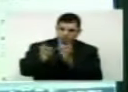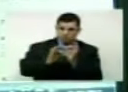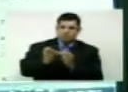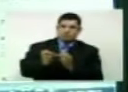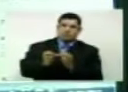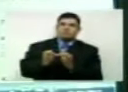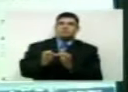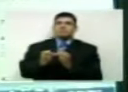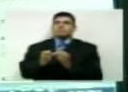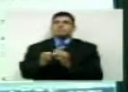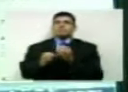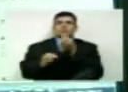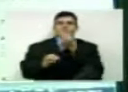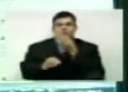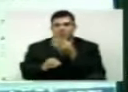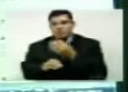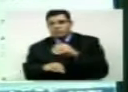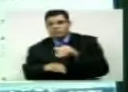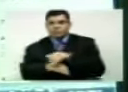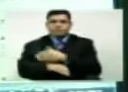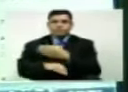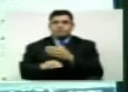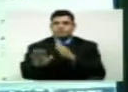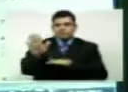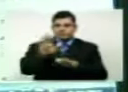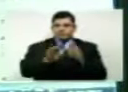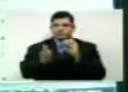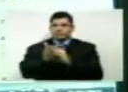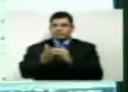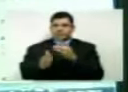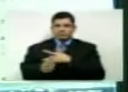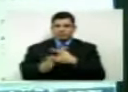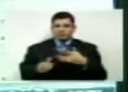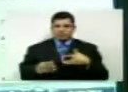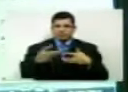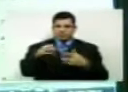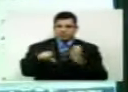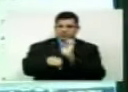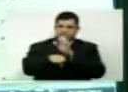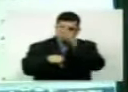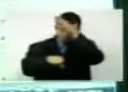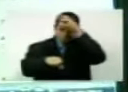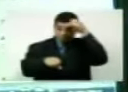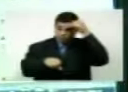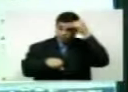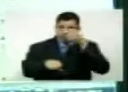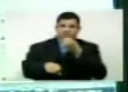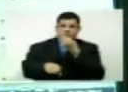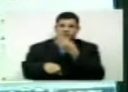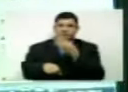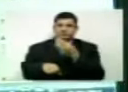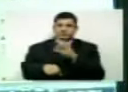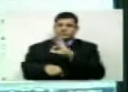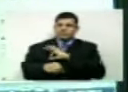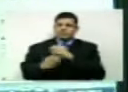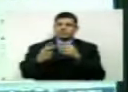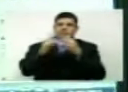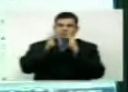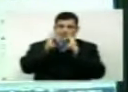despropositada, beirando o descuido com a saúde pública no estado do Amazonas. A